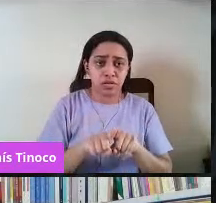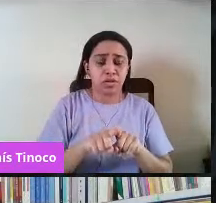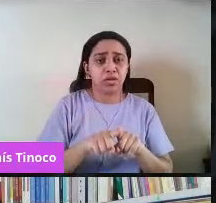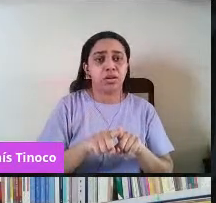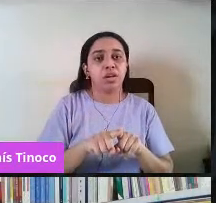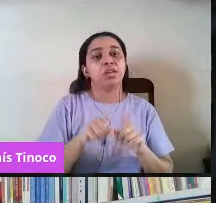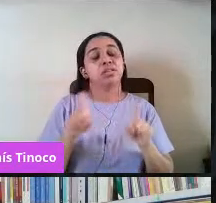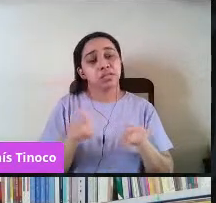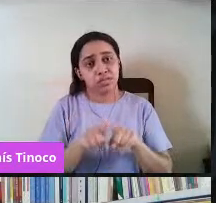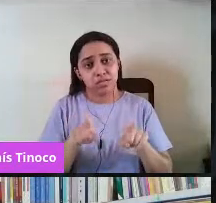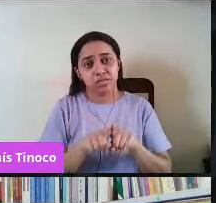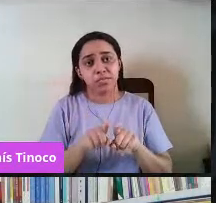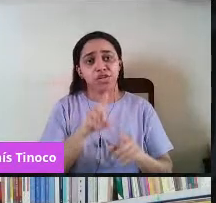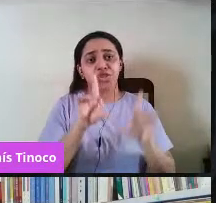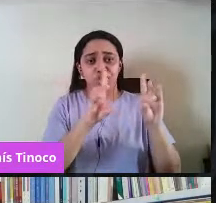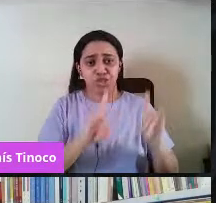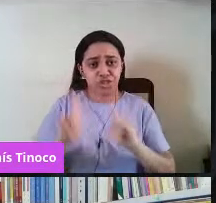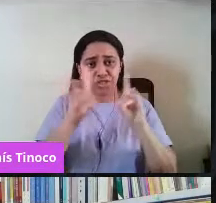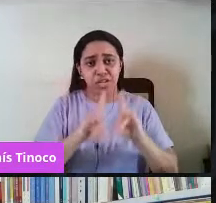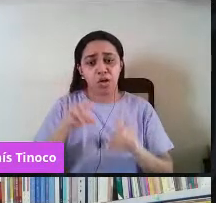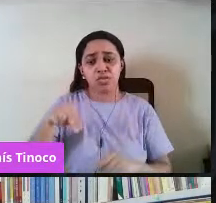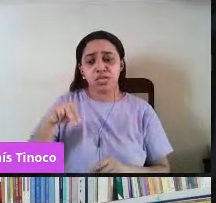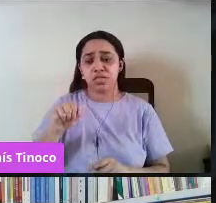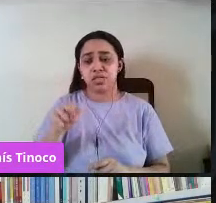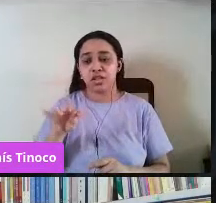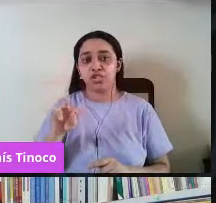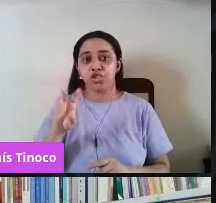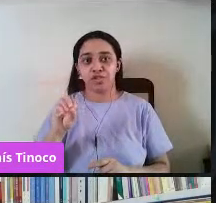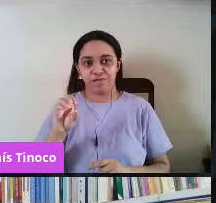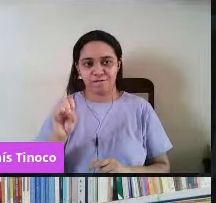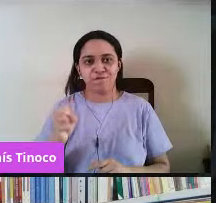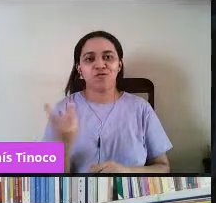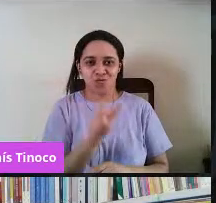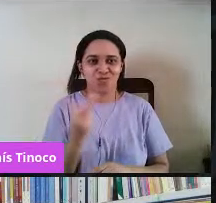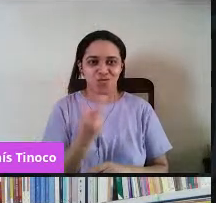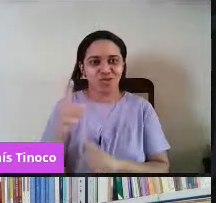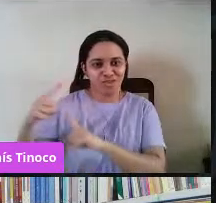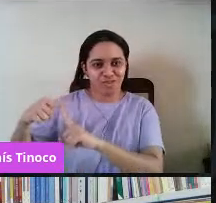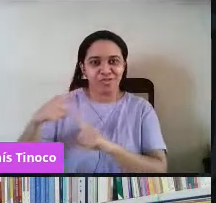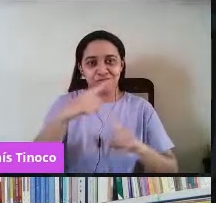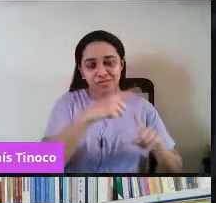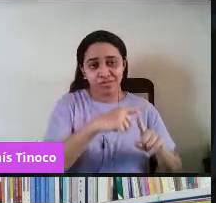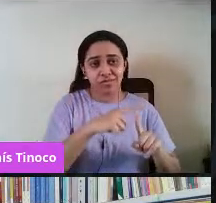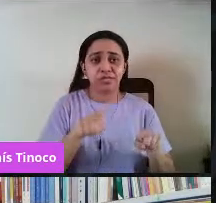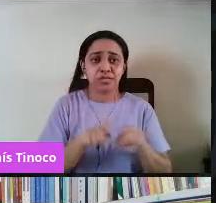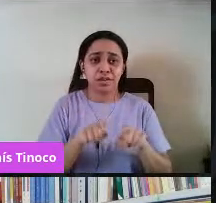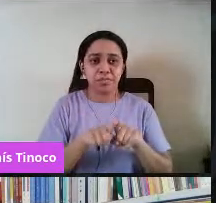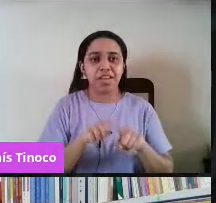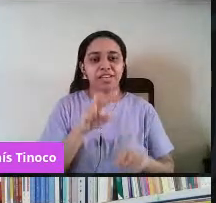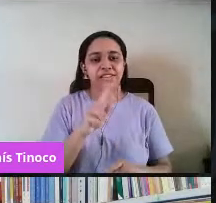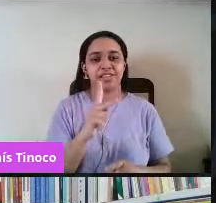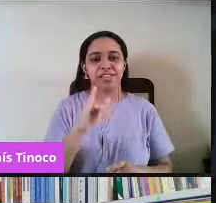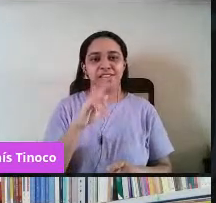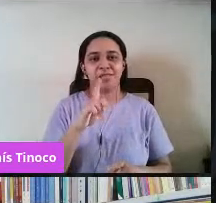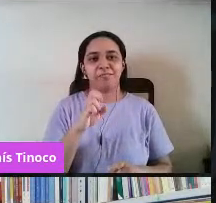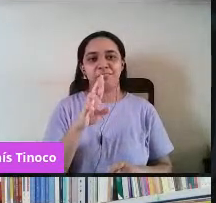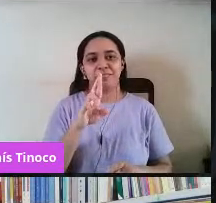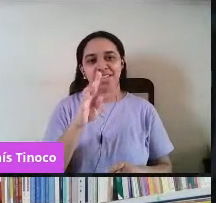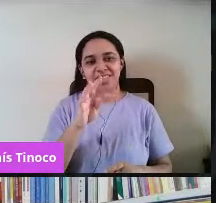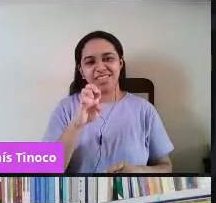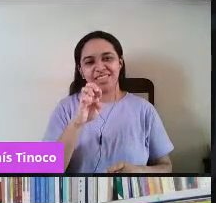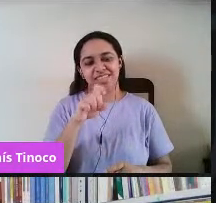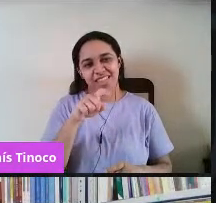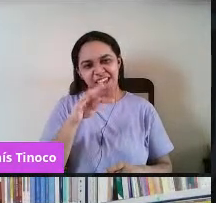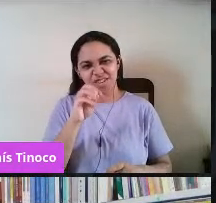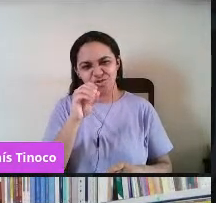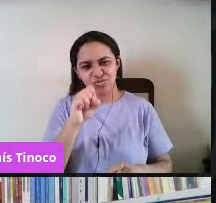nativo, tá certo? Com dados destes dois tipos aí. E temos também os hipertextos, né, que são muito conhecidos no